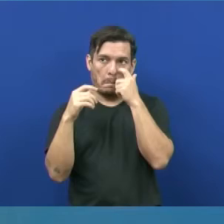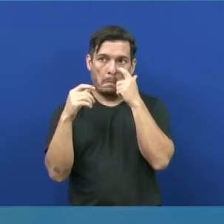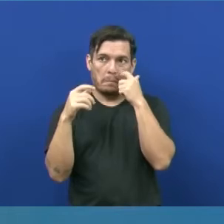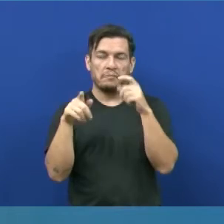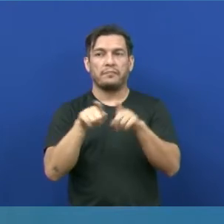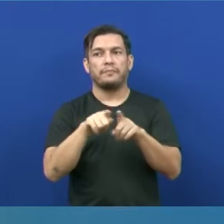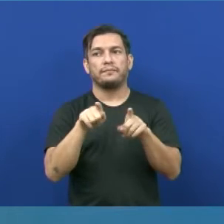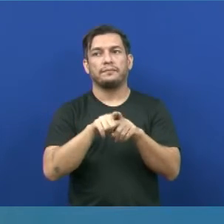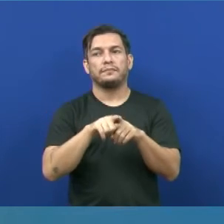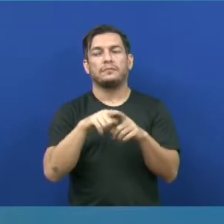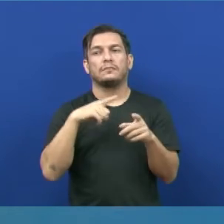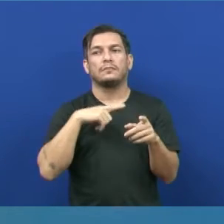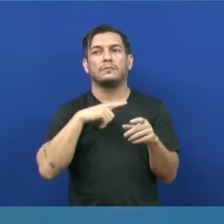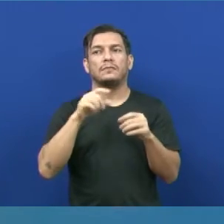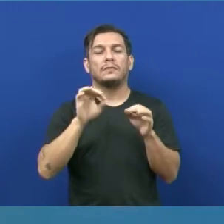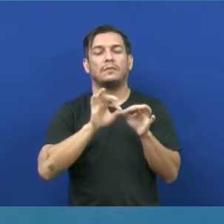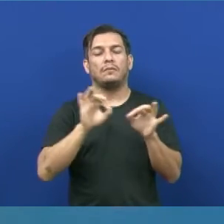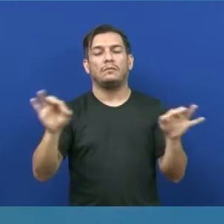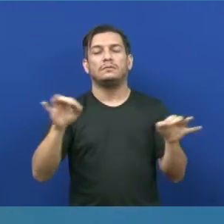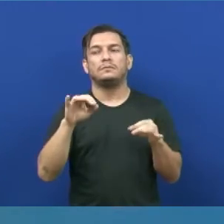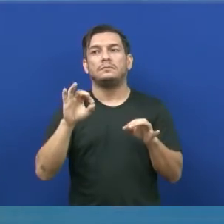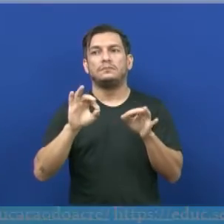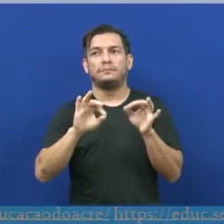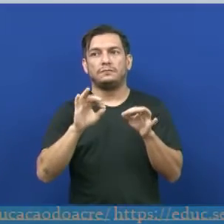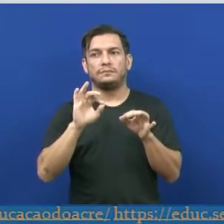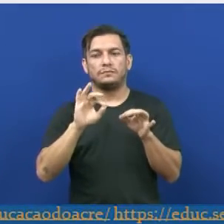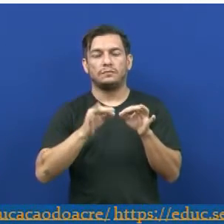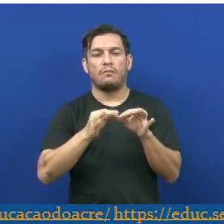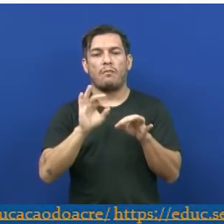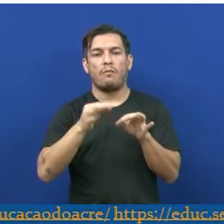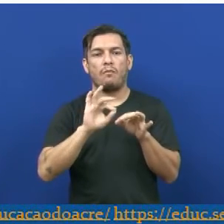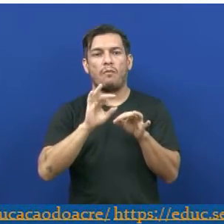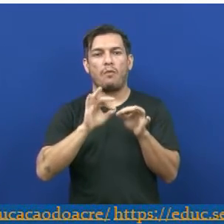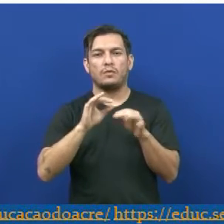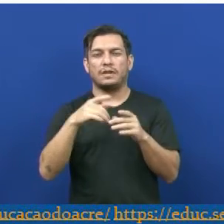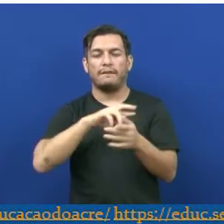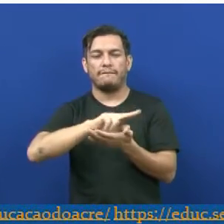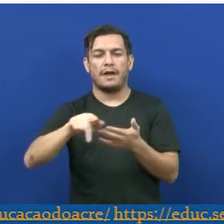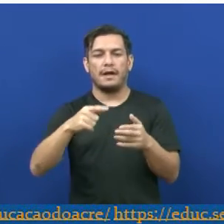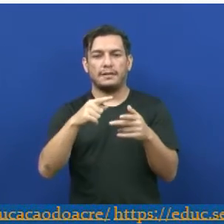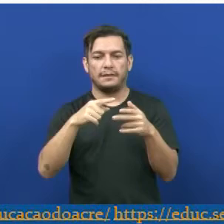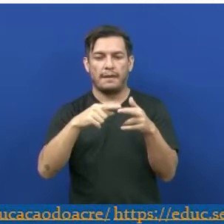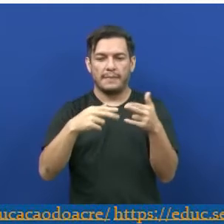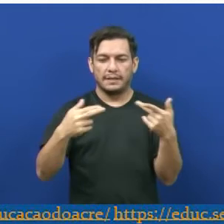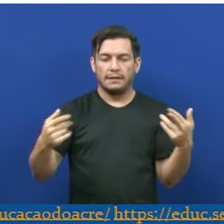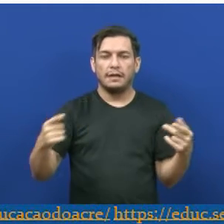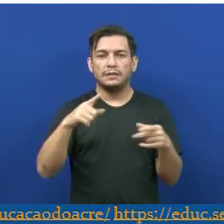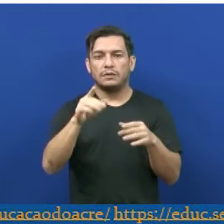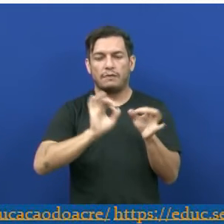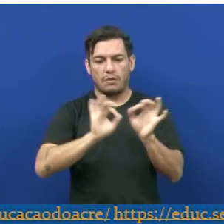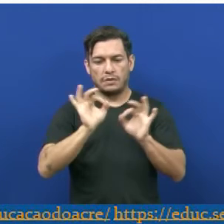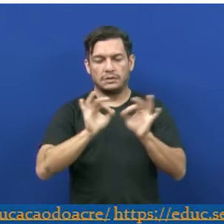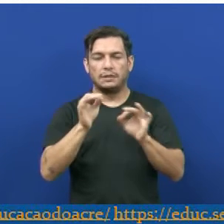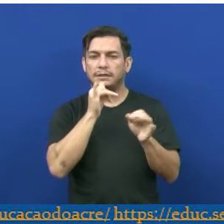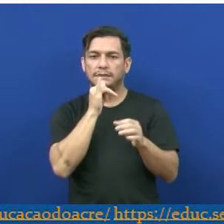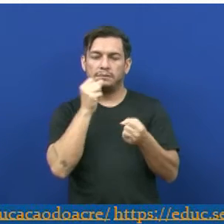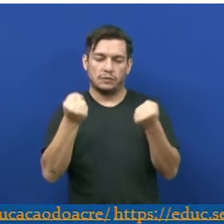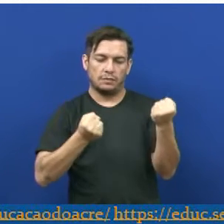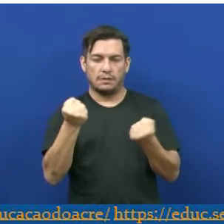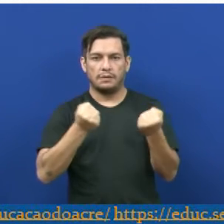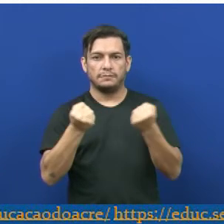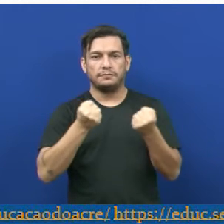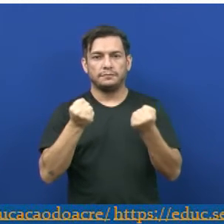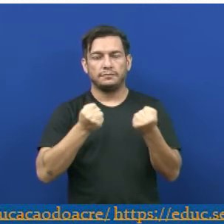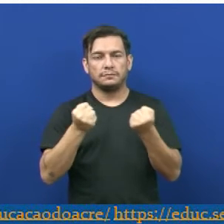vão ser produzidos numa linha de montagem. Como o próprio nome sugere, as peças, o componente que você for montar, o carro, por exemplo,